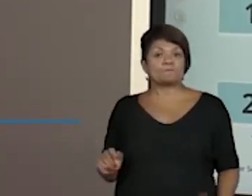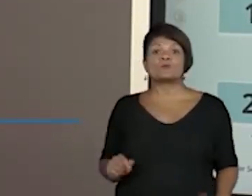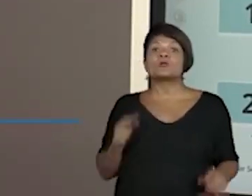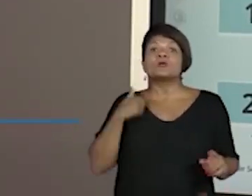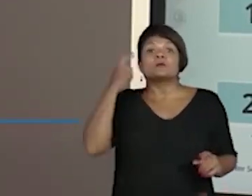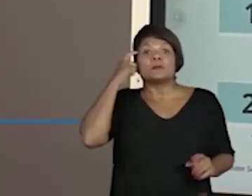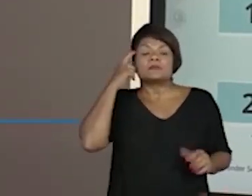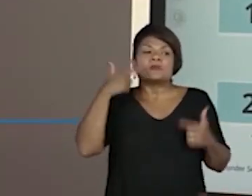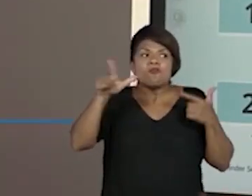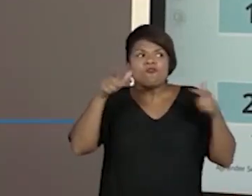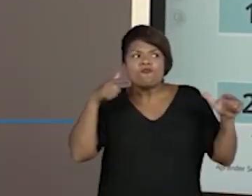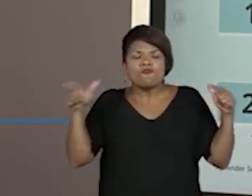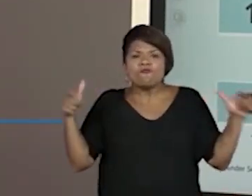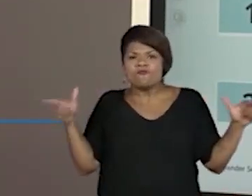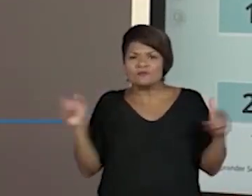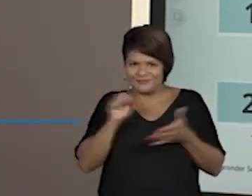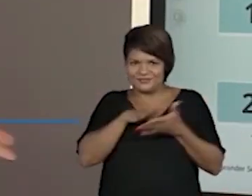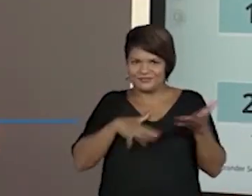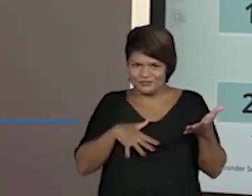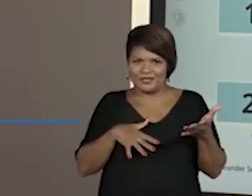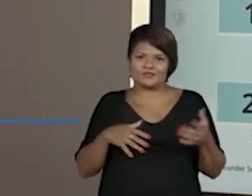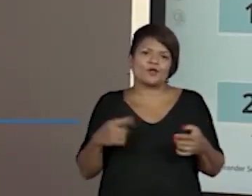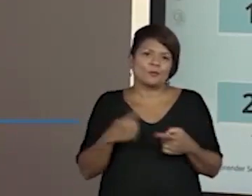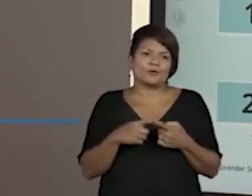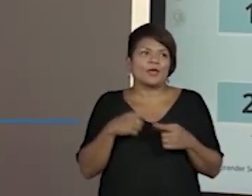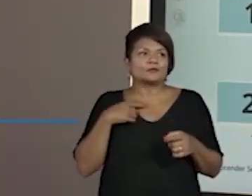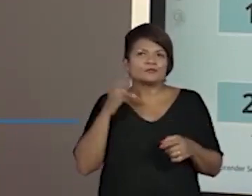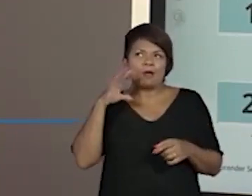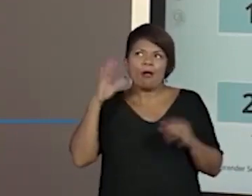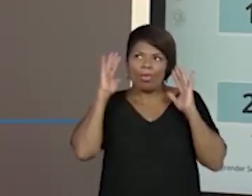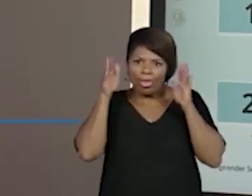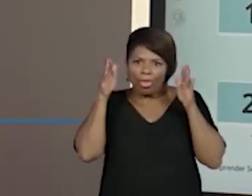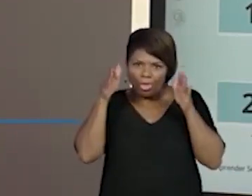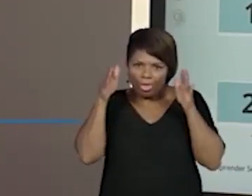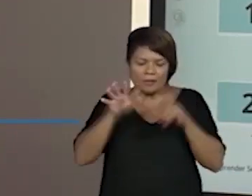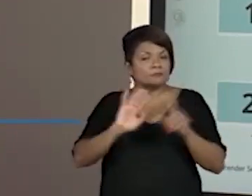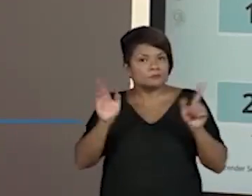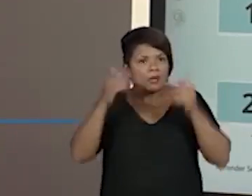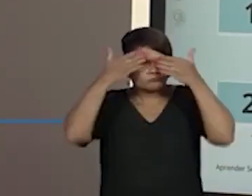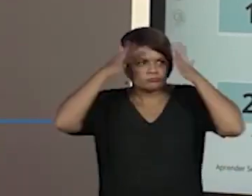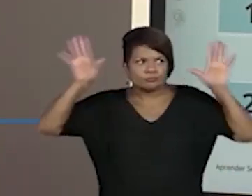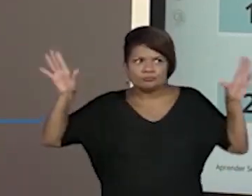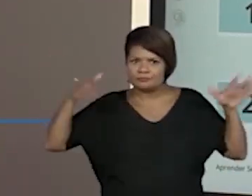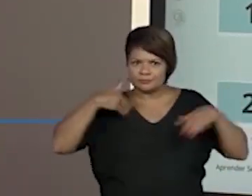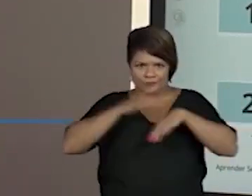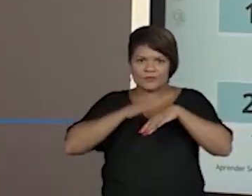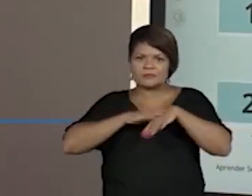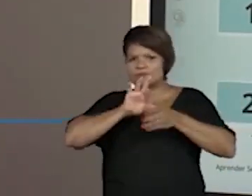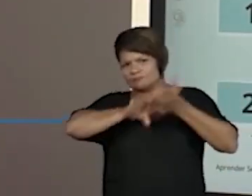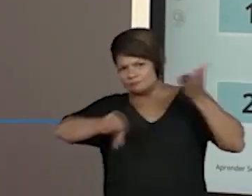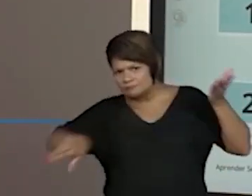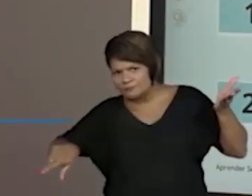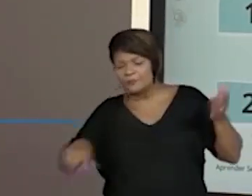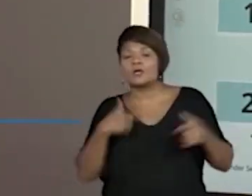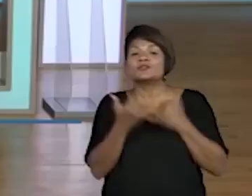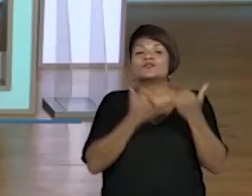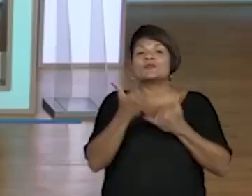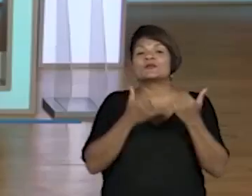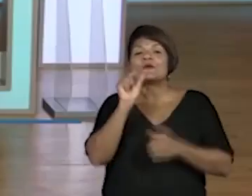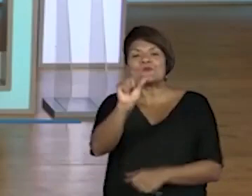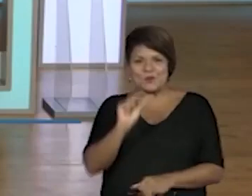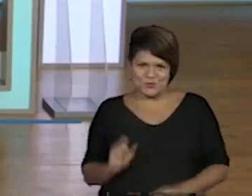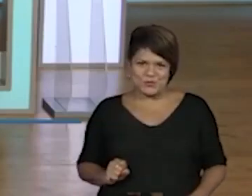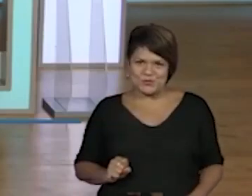pensar em outras atividades, que eu já falei que não dá pra ficar só naquilo que tem, tem que ir fazendo mais. Então, a gente vai brincar um